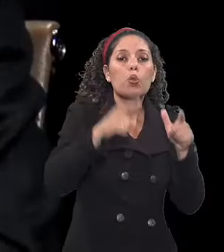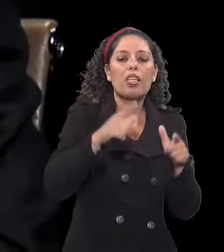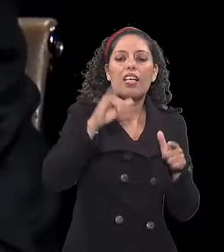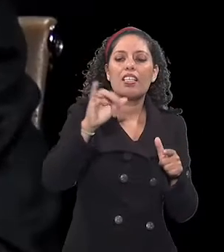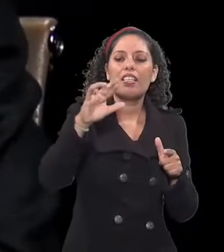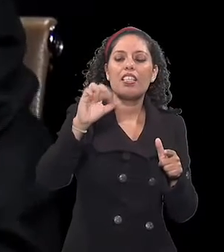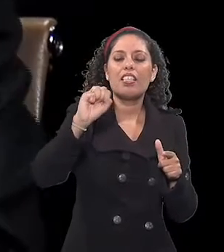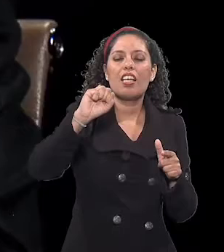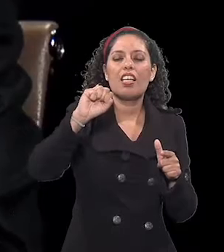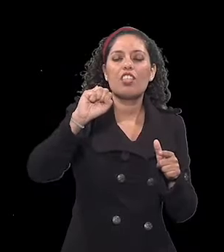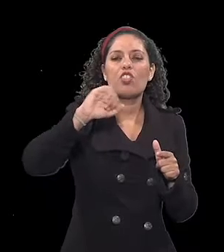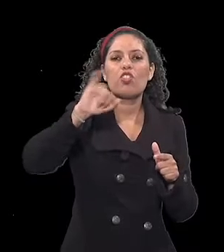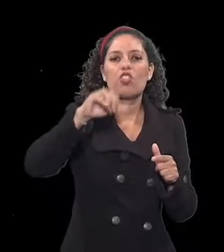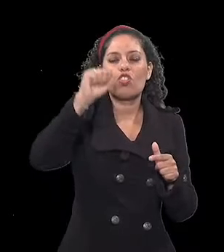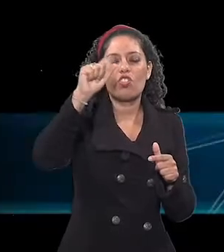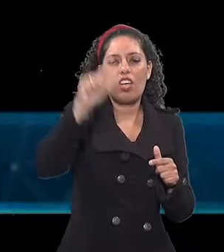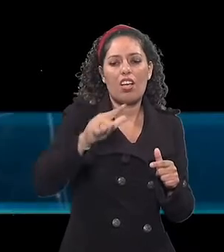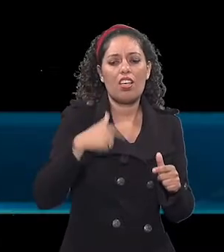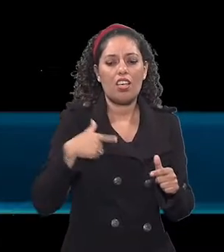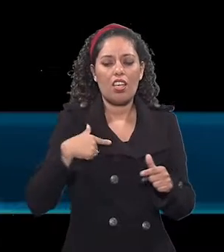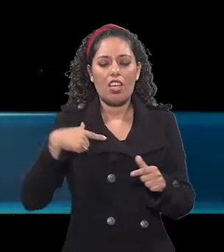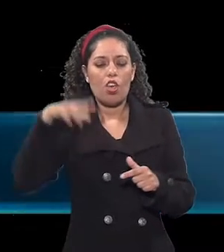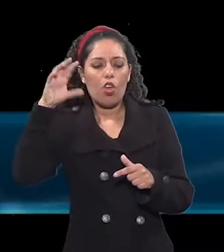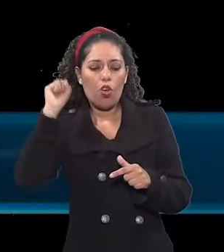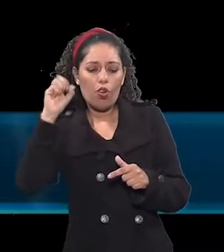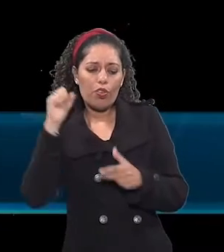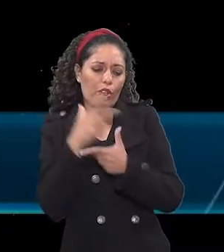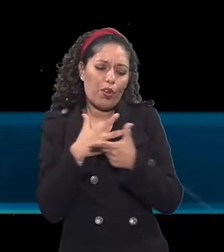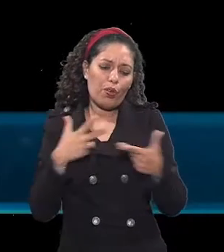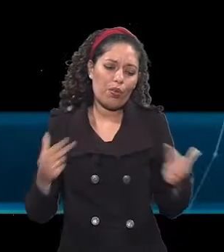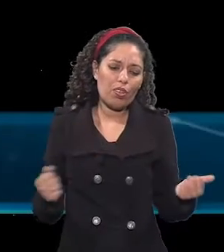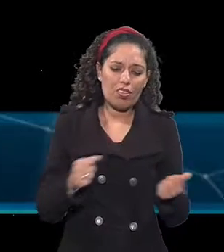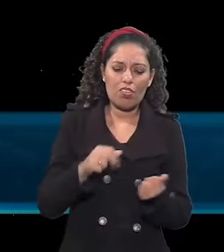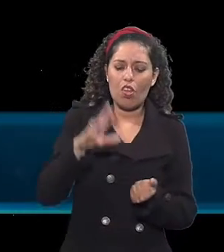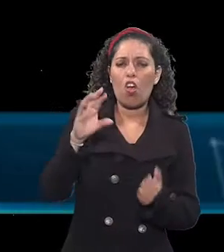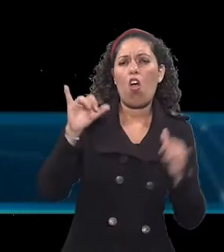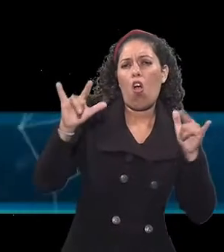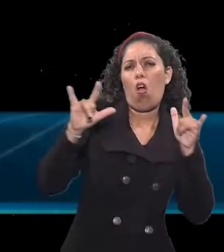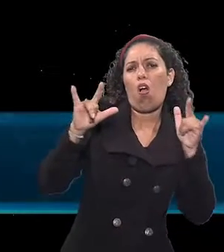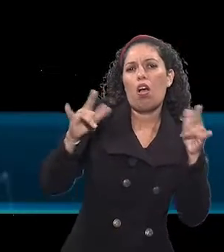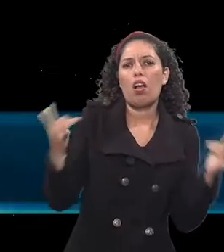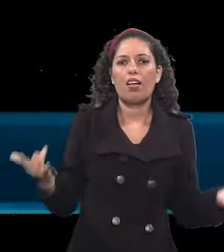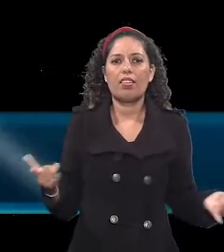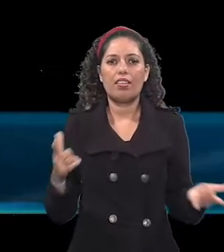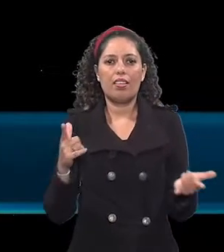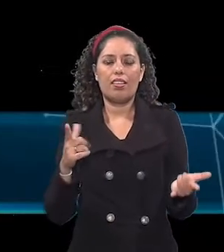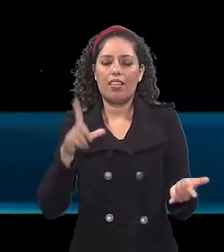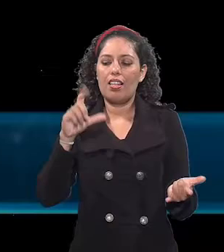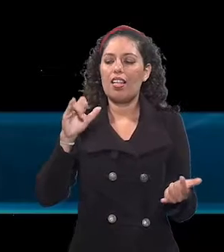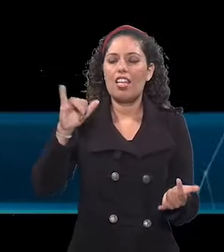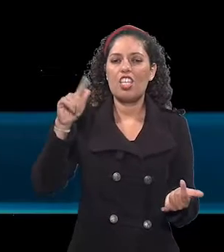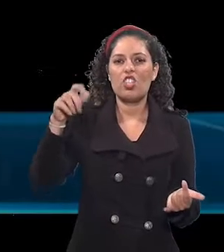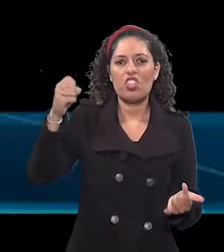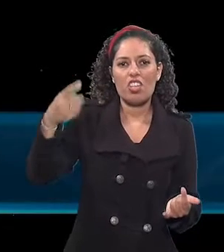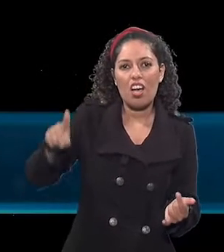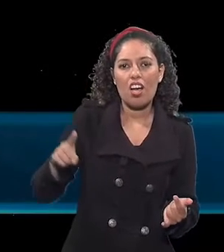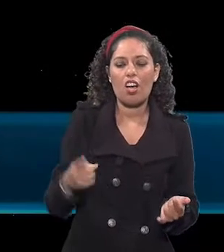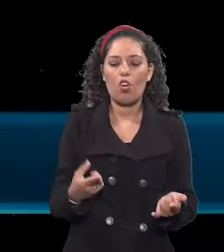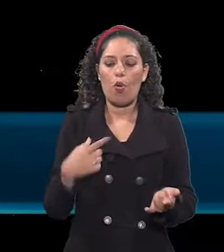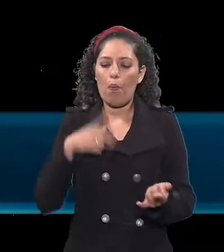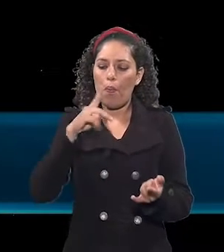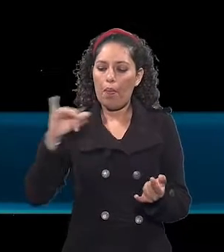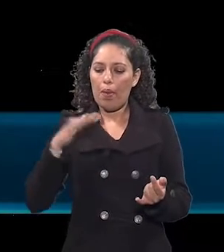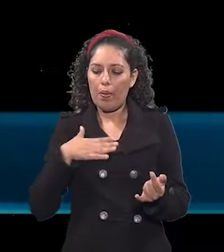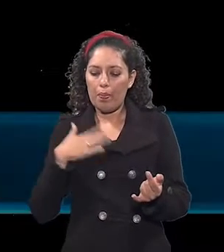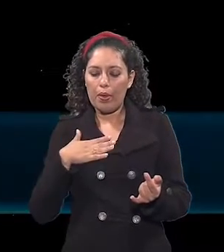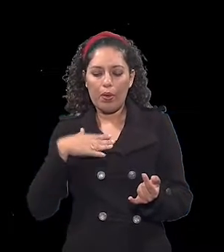Qual era o som que você escutava? Cara, eu escutava o que os mais velhos escutavam, era rock na época, né, Legião Urbana, ou meus